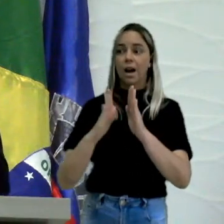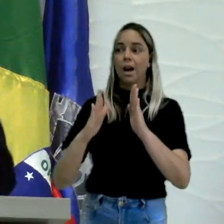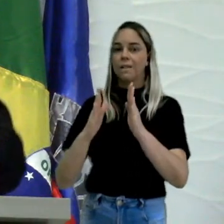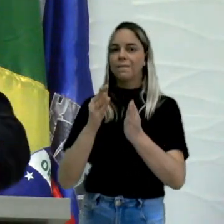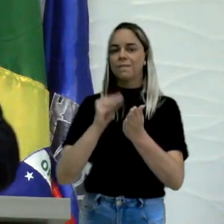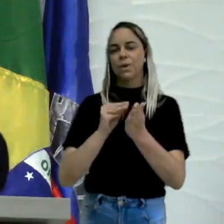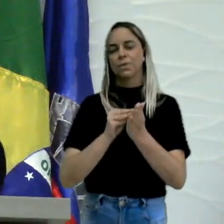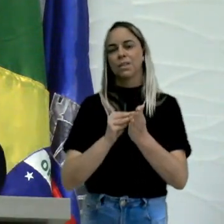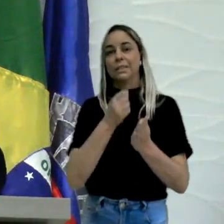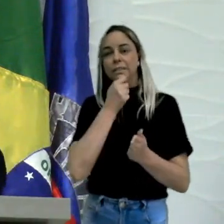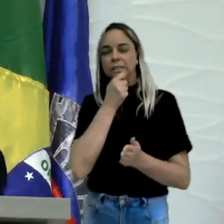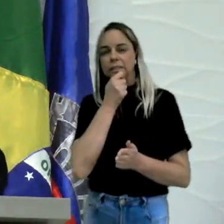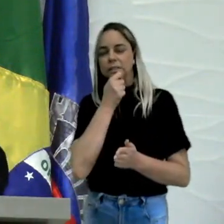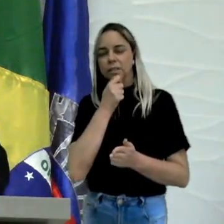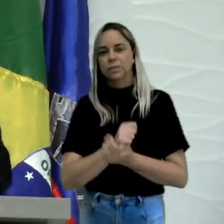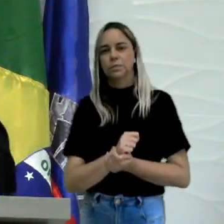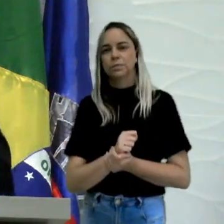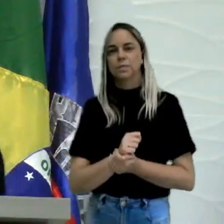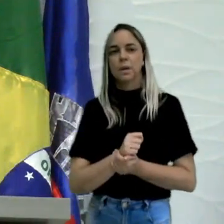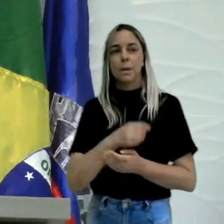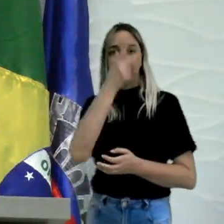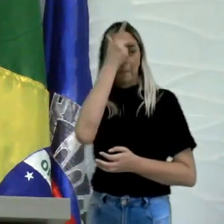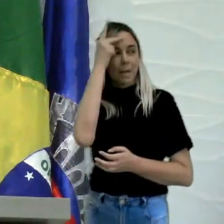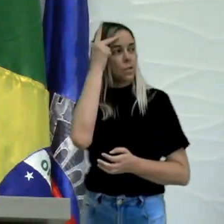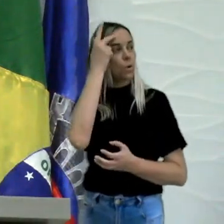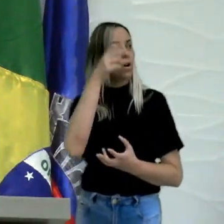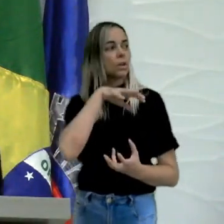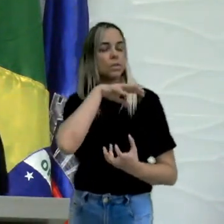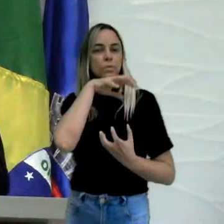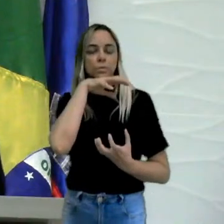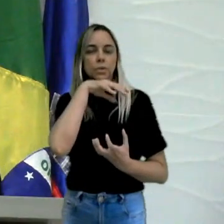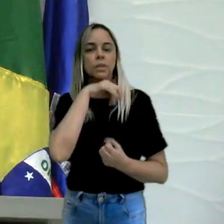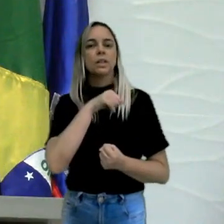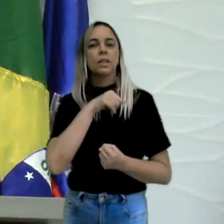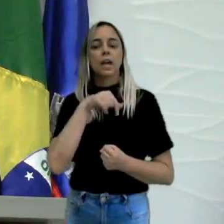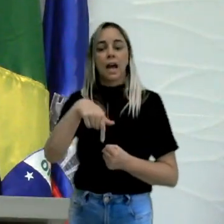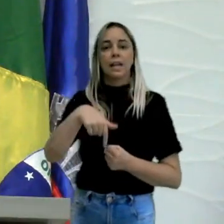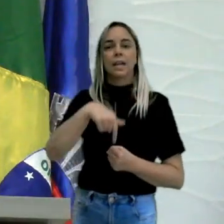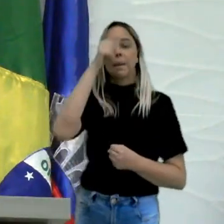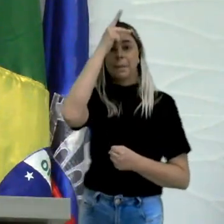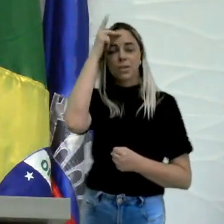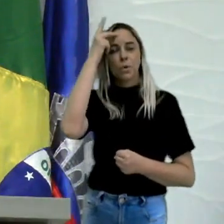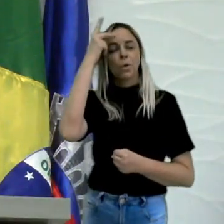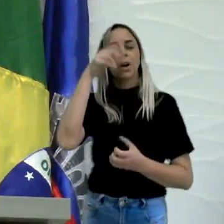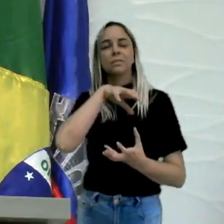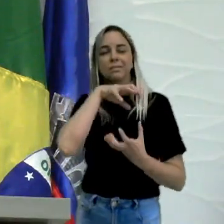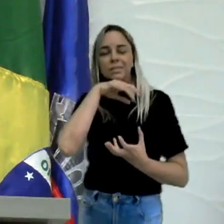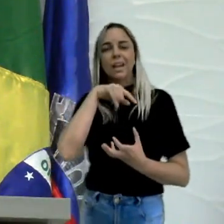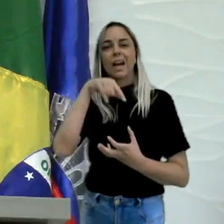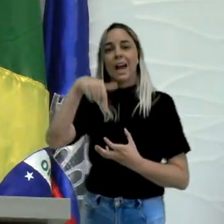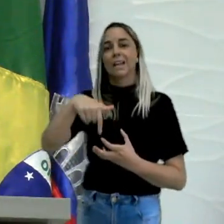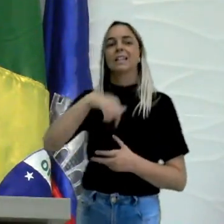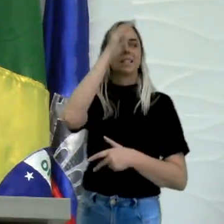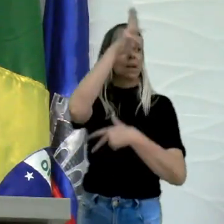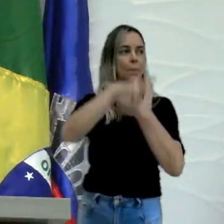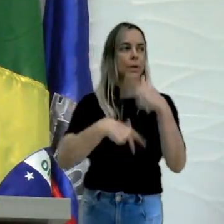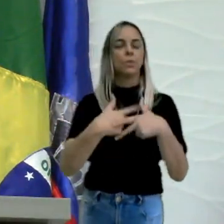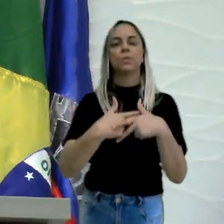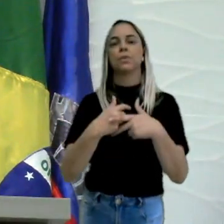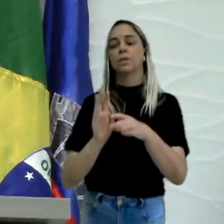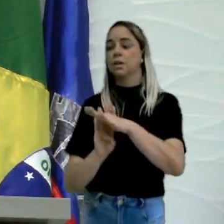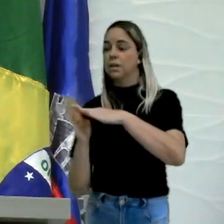para os idosos do nosso município. Ali no Santo Afonso, falar